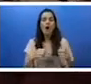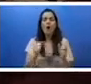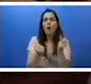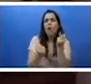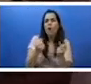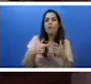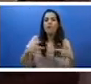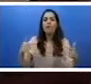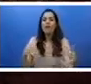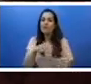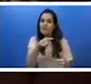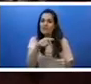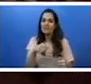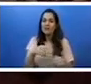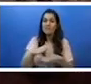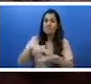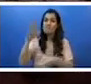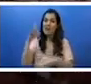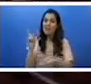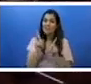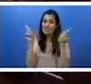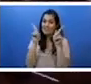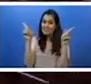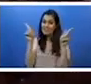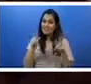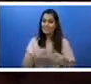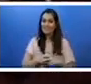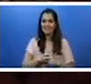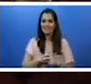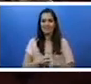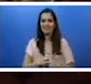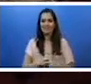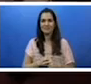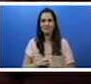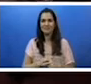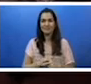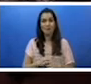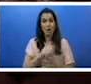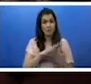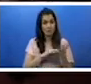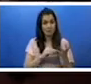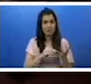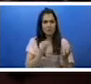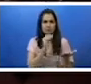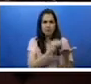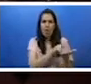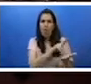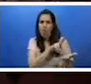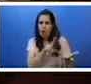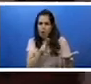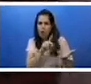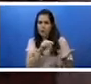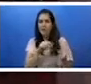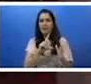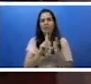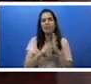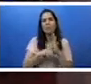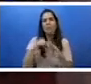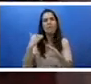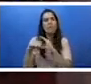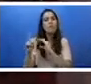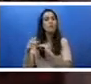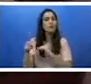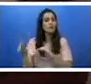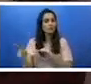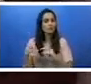transporte você achou mais divertido imitar? Põe aí o nome e depois você manda para sua professora. Dedinho no